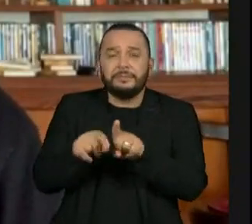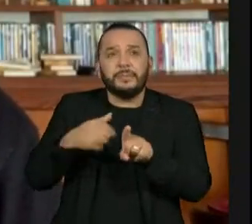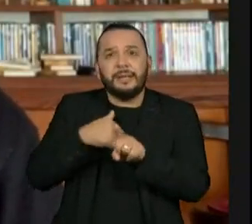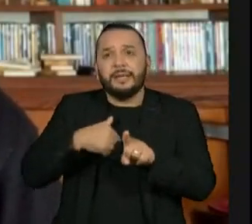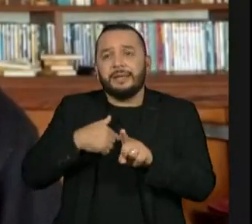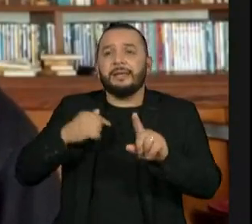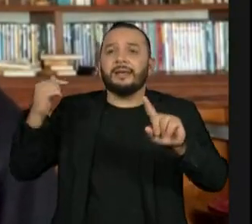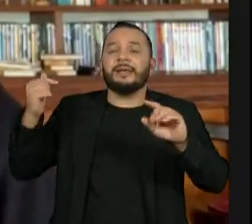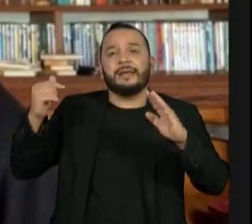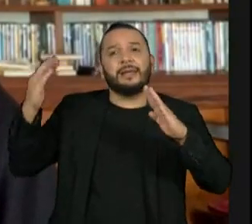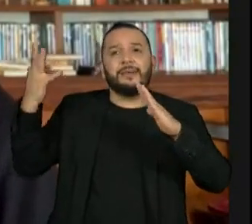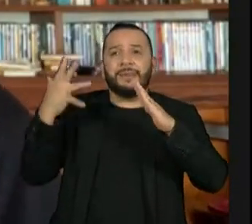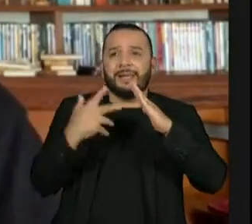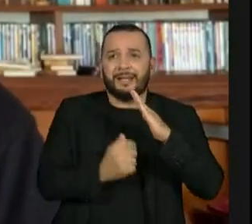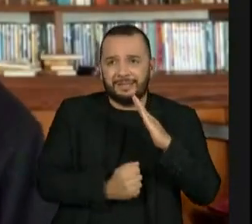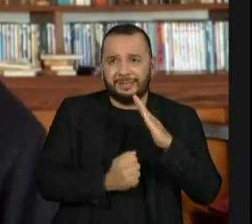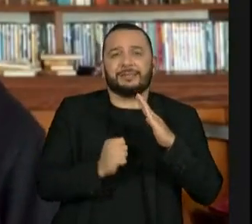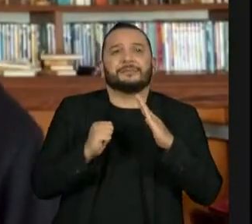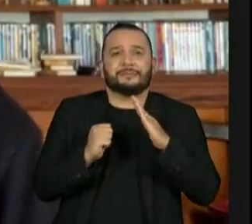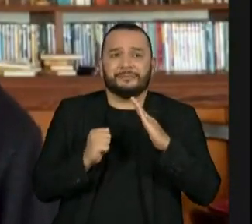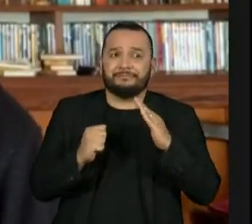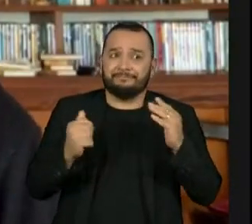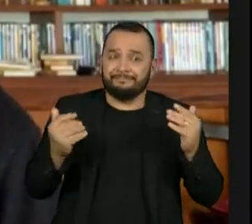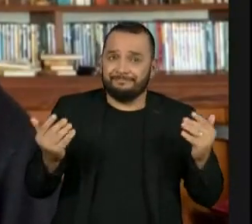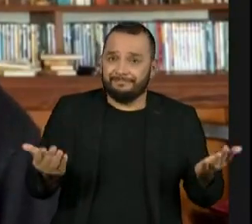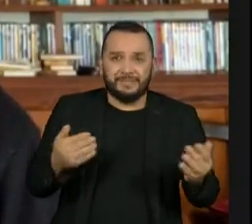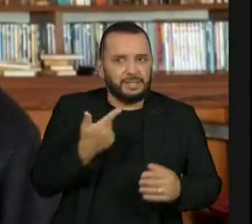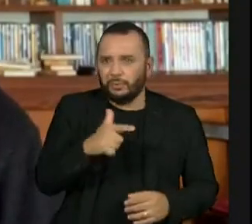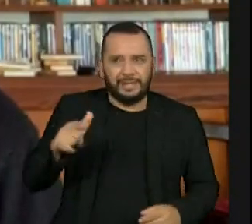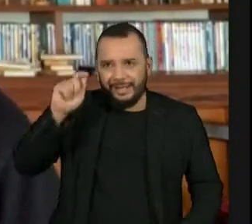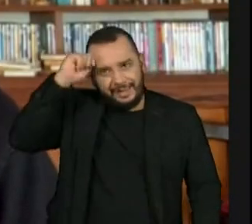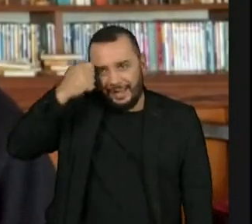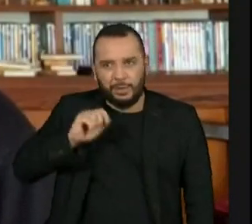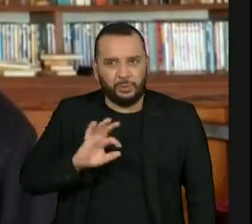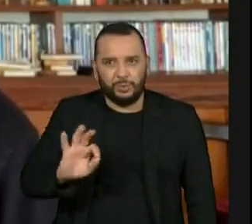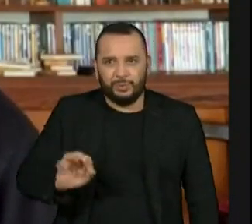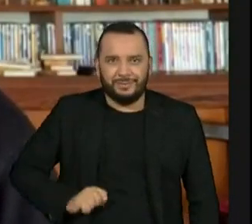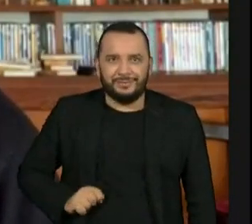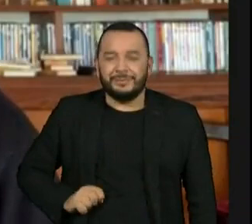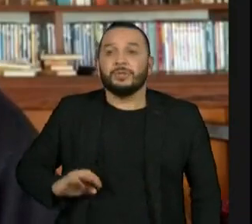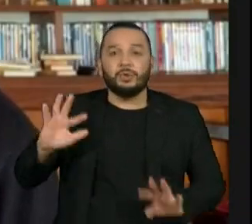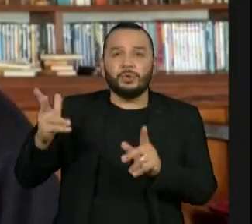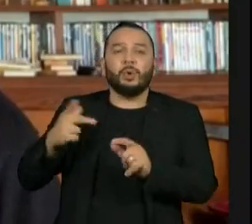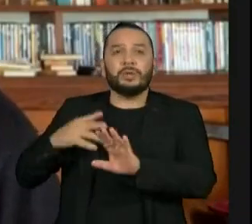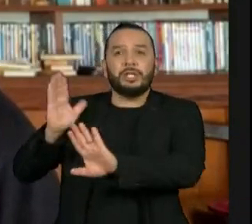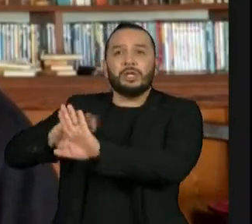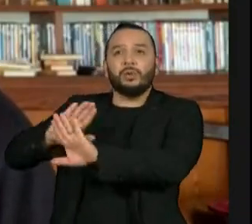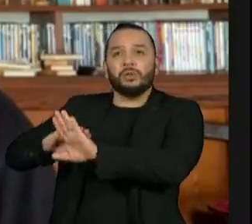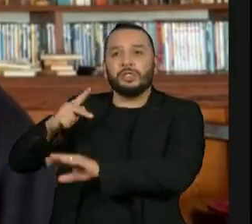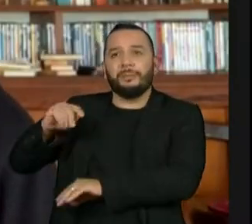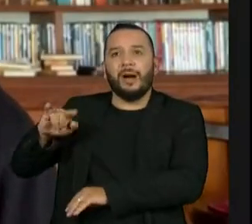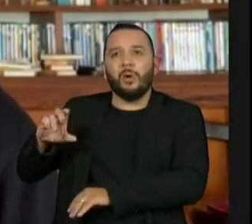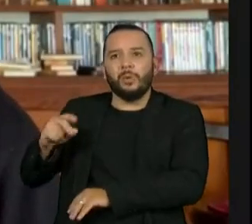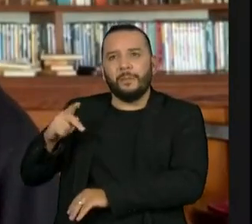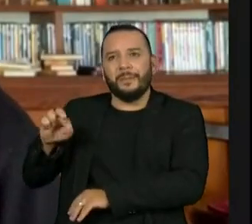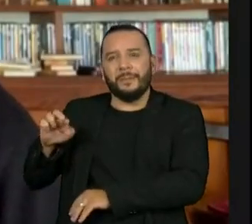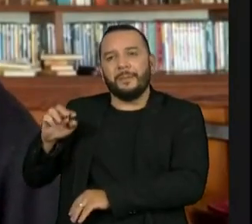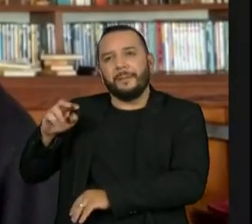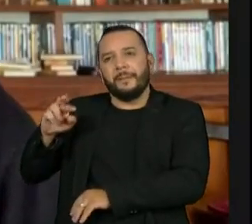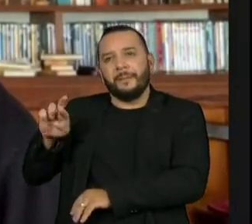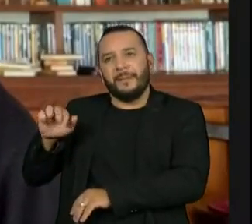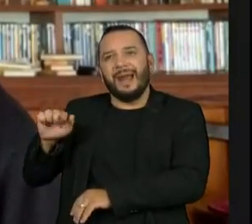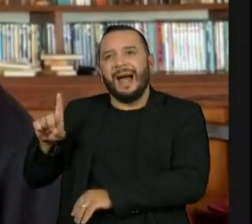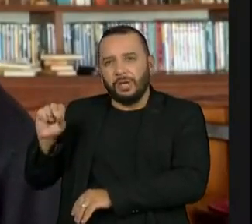pelos imigrantes. Né? Não entra negro na história. Né? Você pega toda a ideologia do Paulo Prado em Retrato do Brasil, você vê que